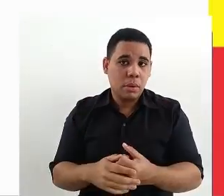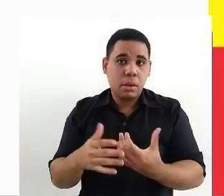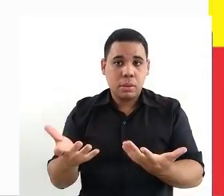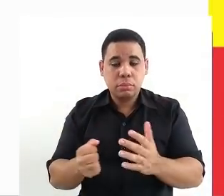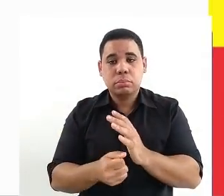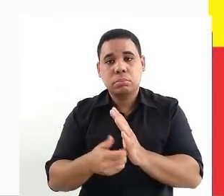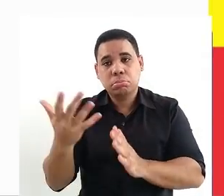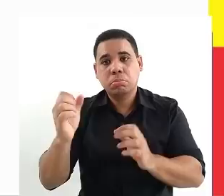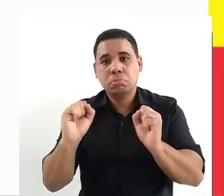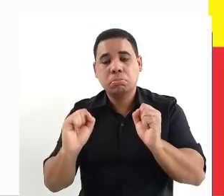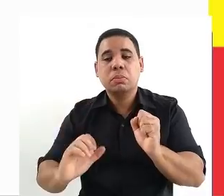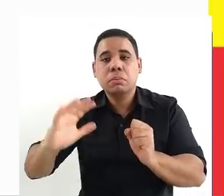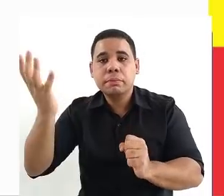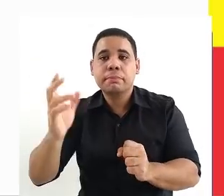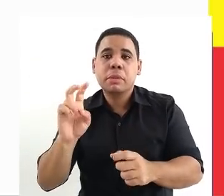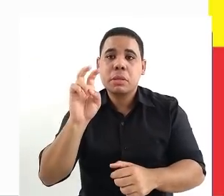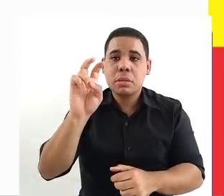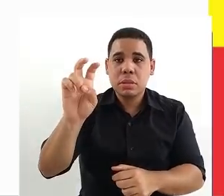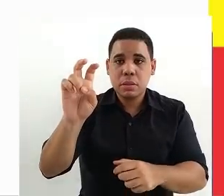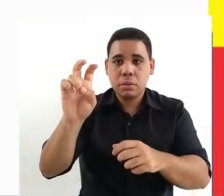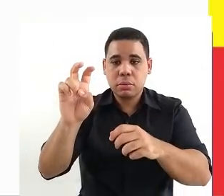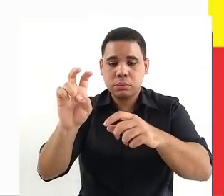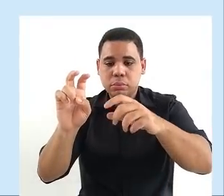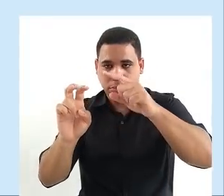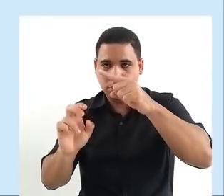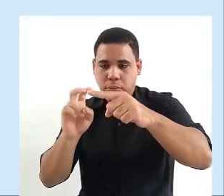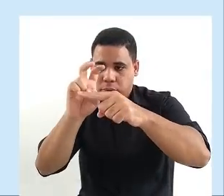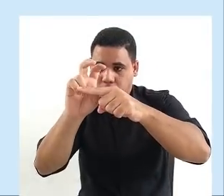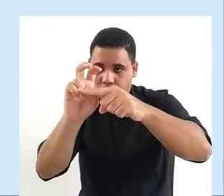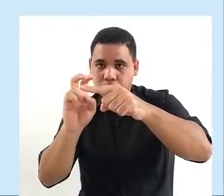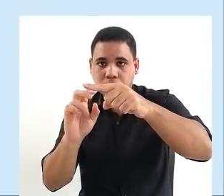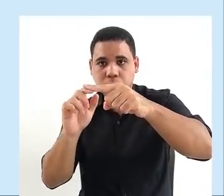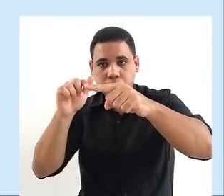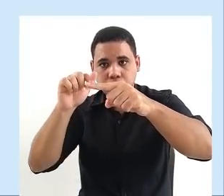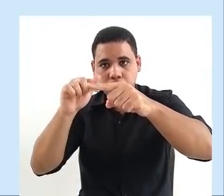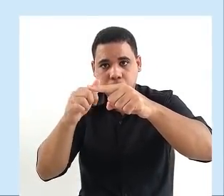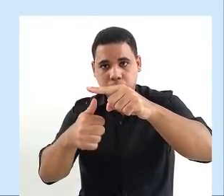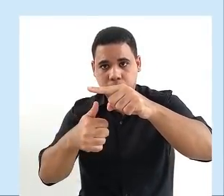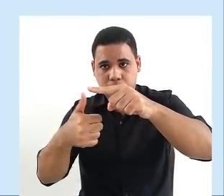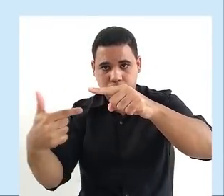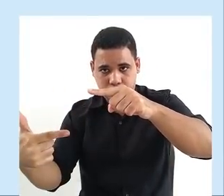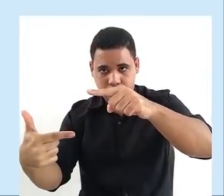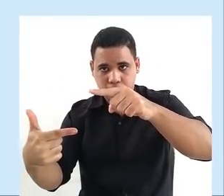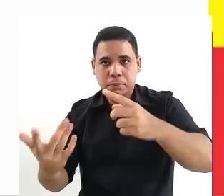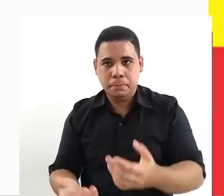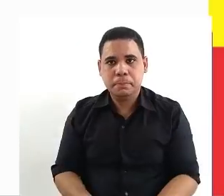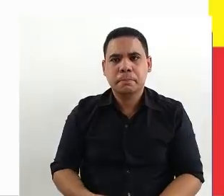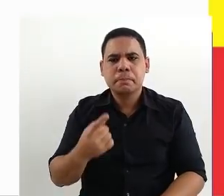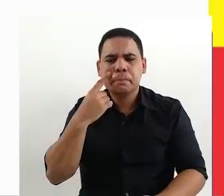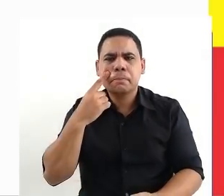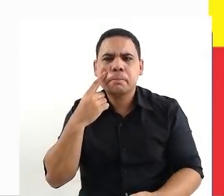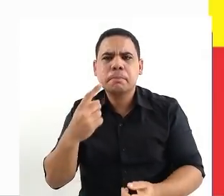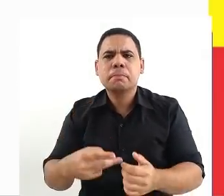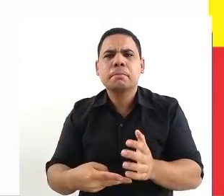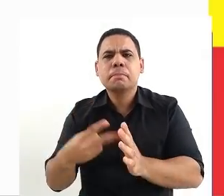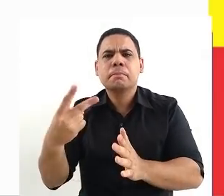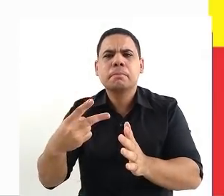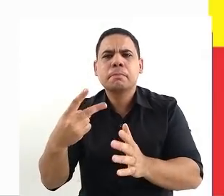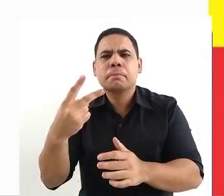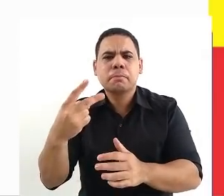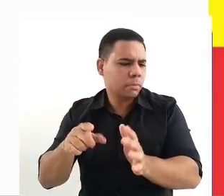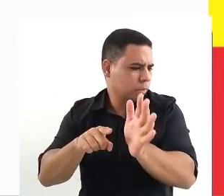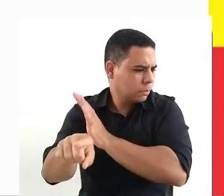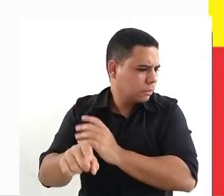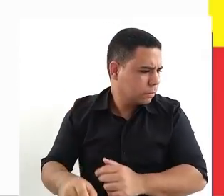ser 5 sobre 12. Segunda questão, acompanha aí na tua telinha. Um professor de